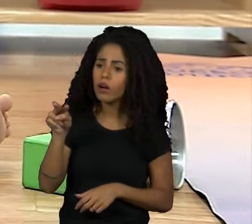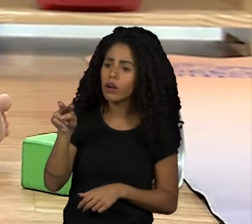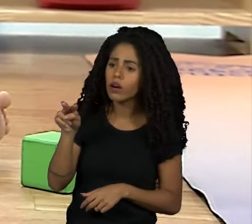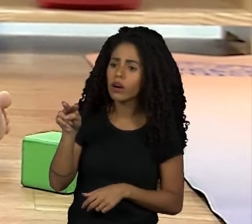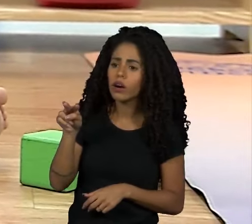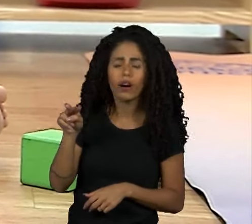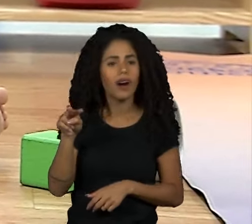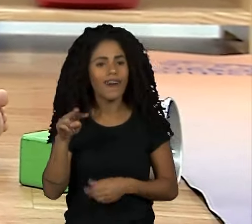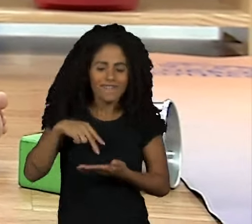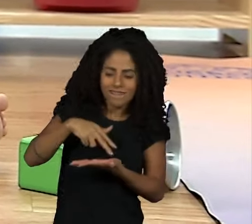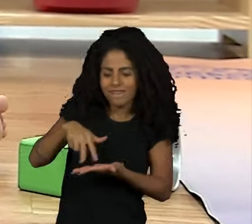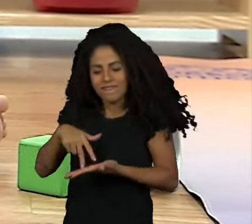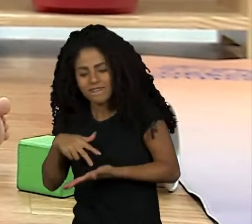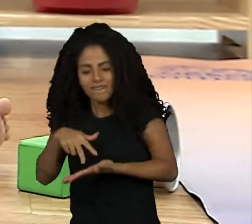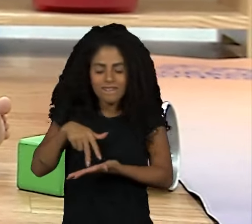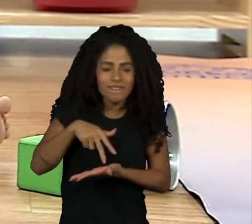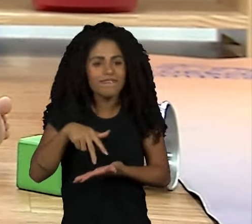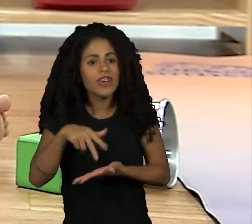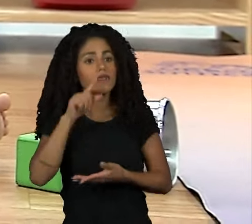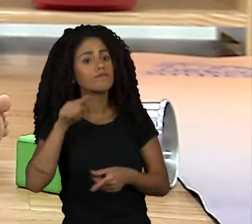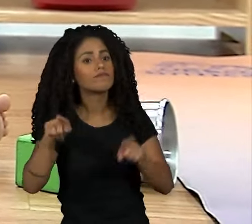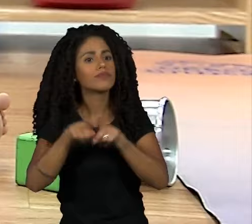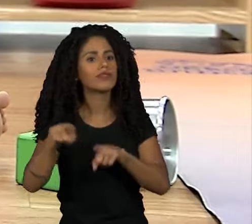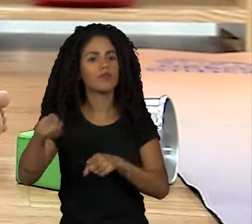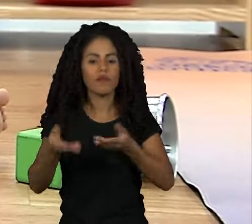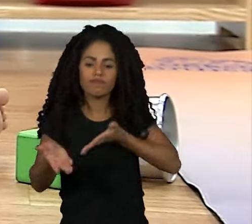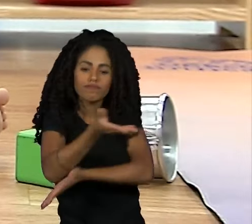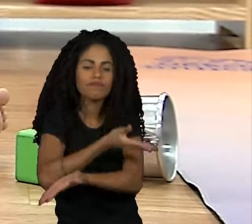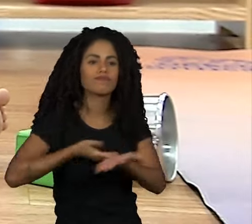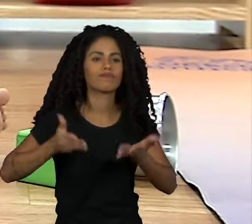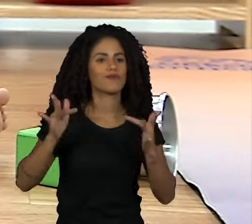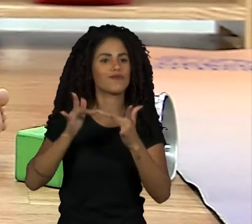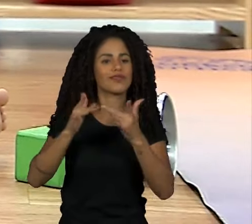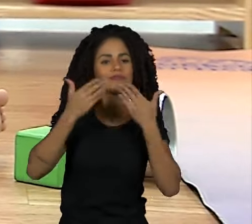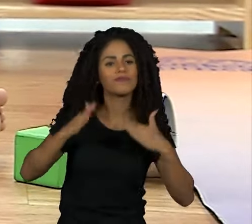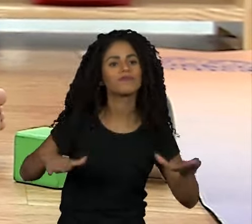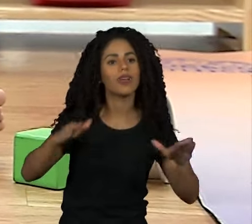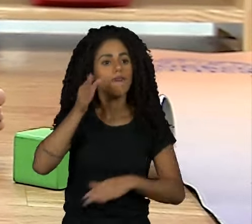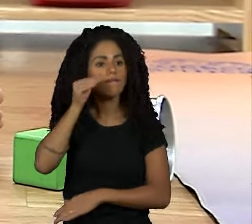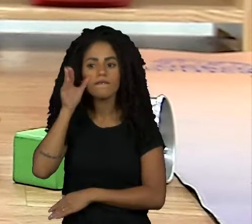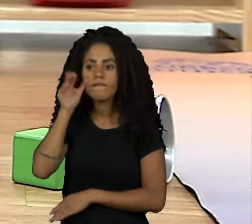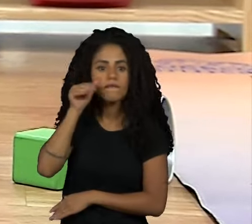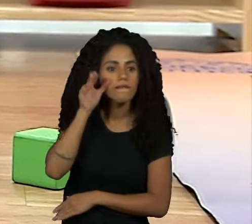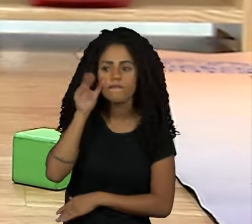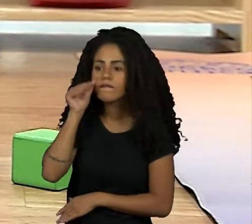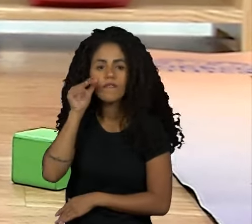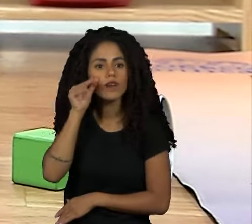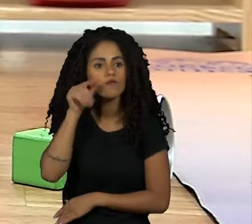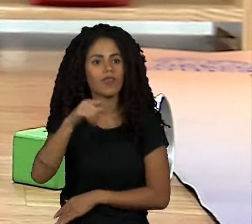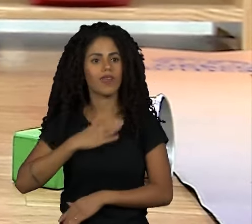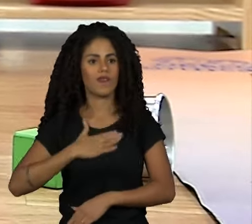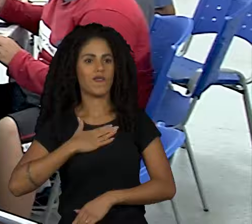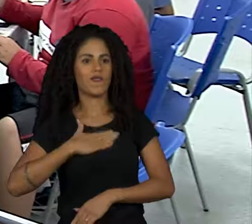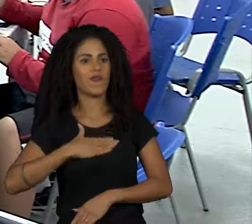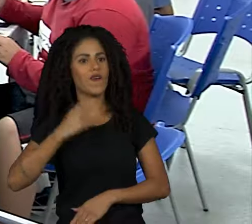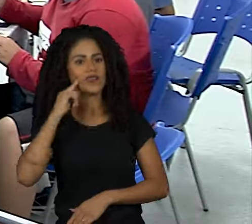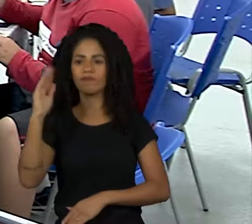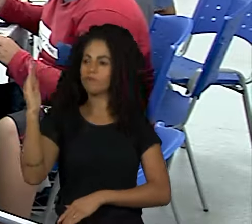faz uma dancinha. E ela também tem uma boa relação com as outras crianças, ela é bem curiosa, tipo, ela fica olhando, assim, ela gosta muito do